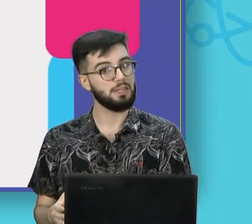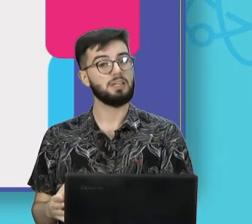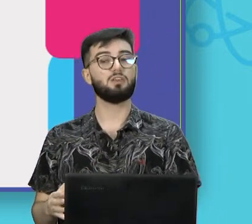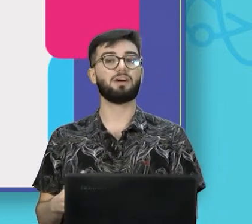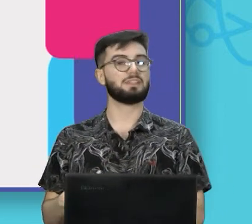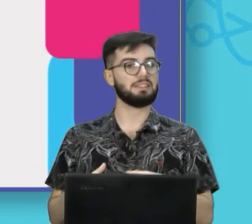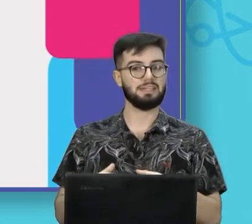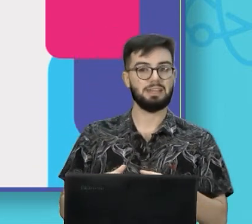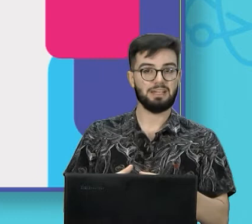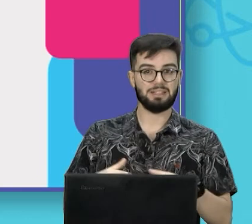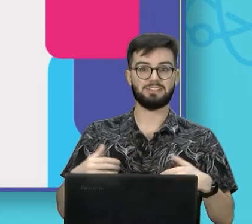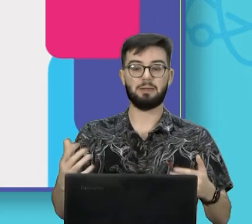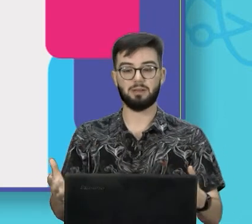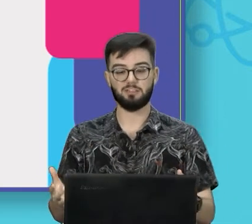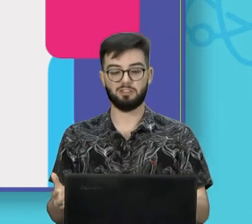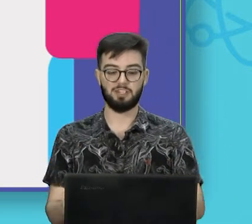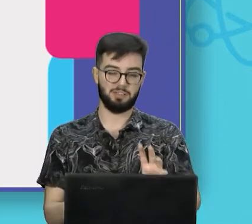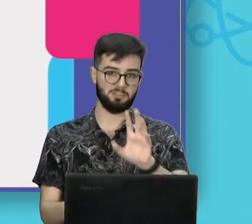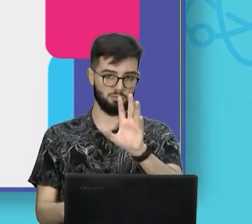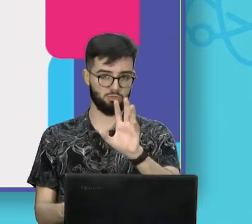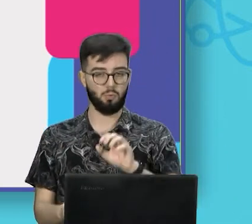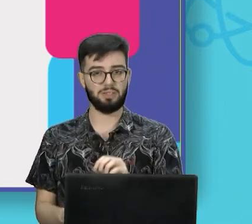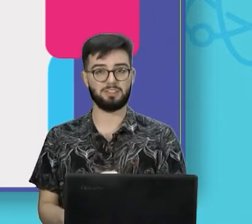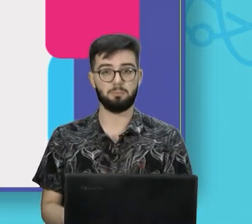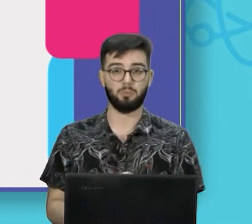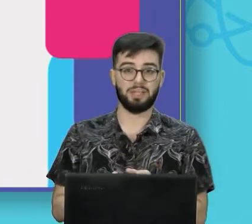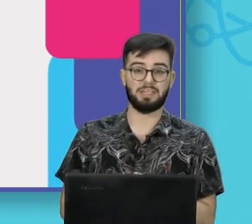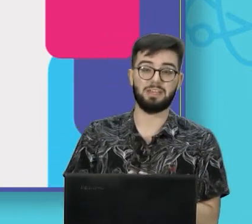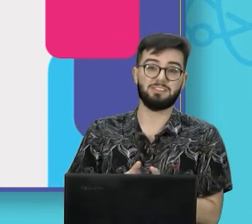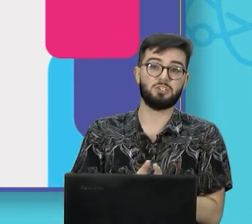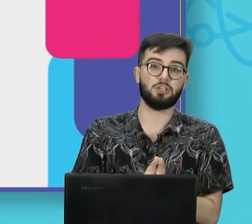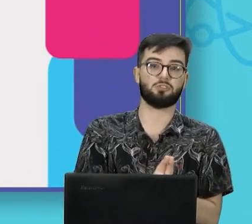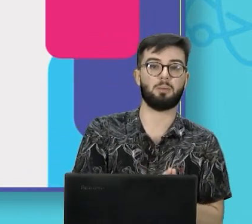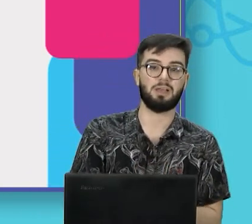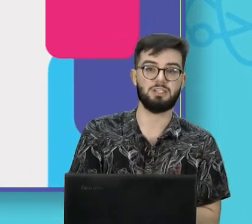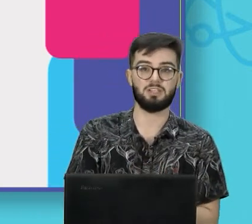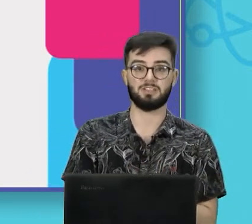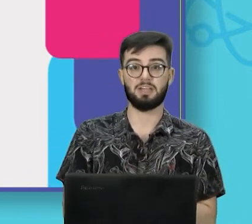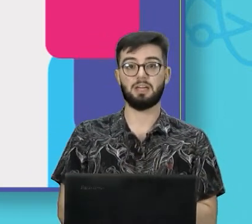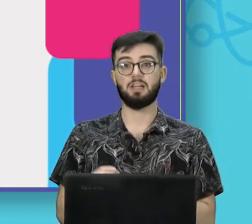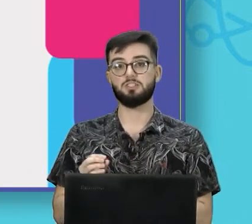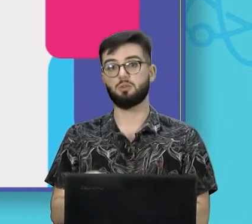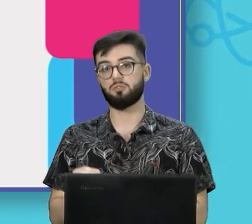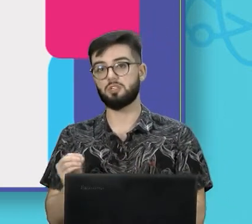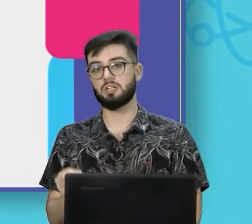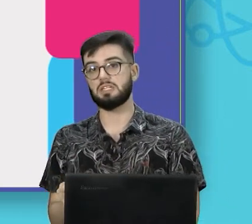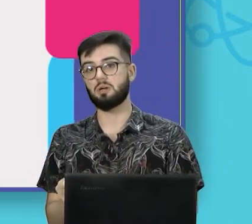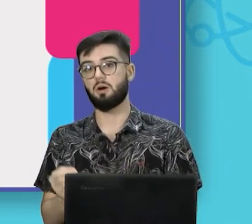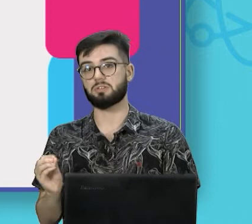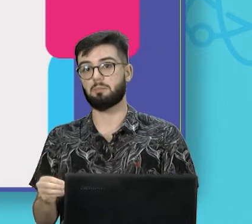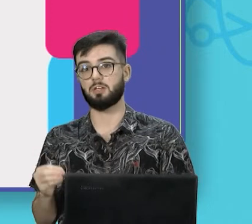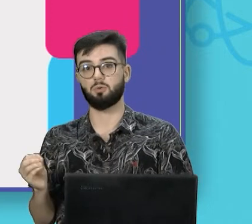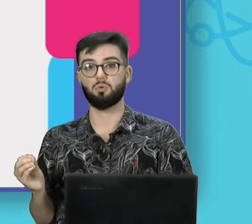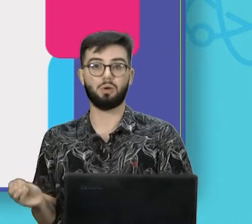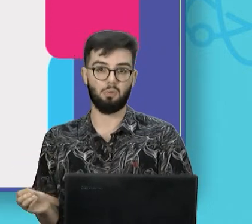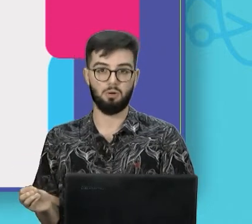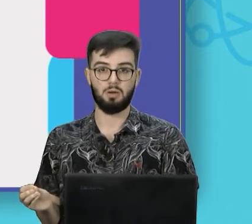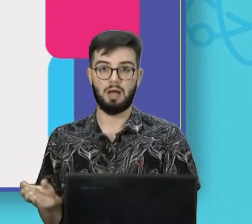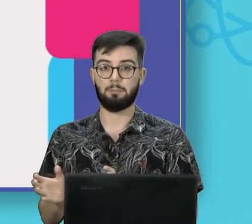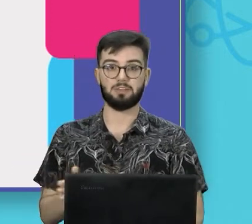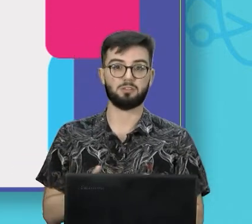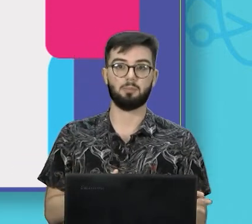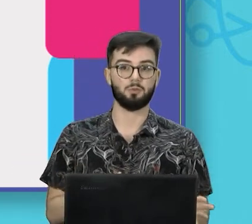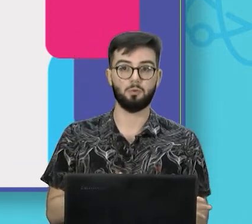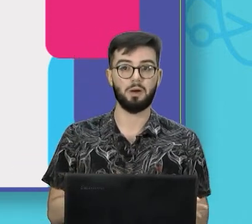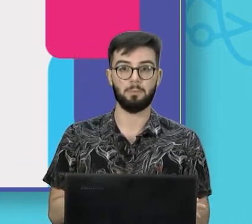não vai ser Ampla e não vai atender a grande demanda sociais só um exemplo é que esse direitos trabalhistas eles não se estendiam ao trabalhador